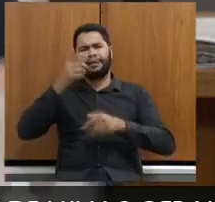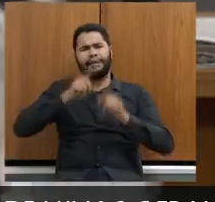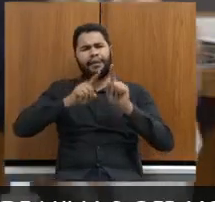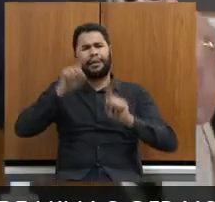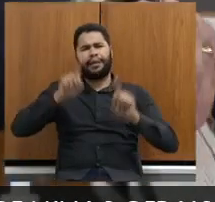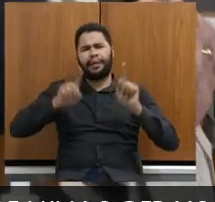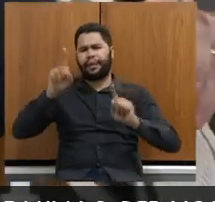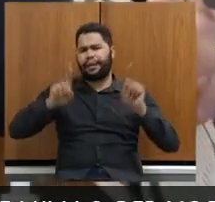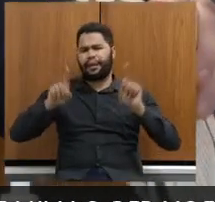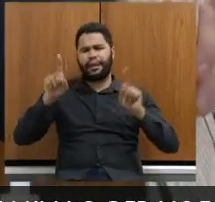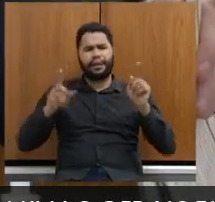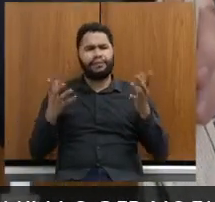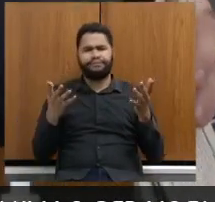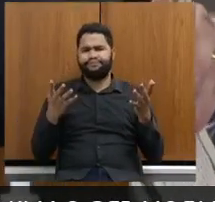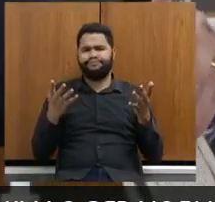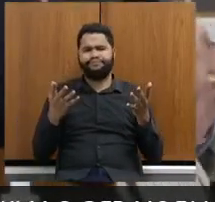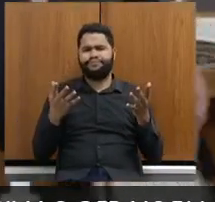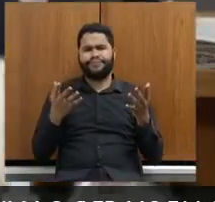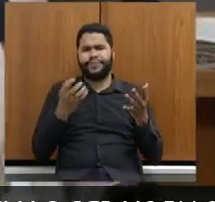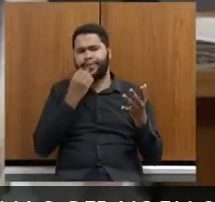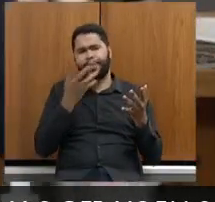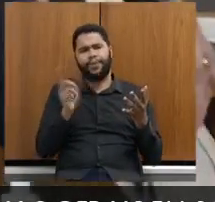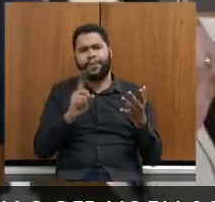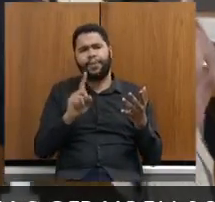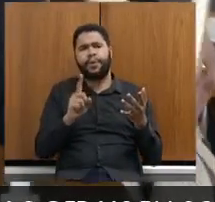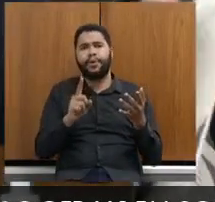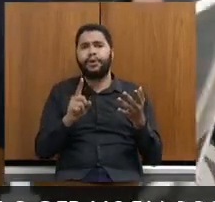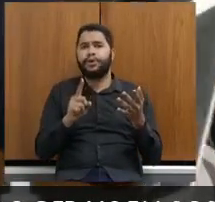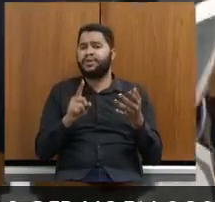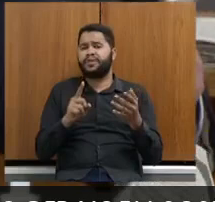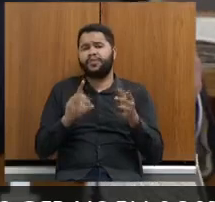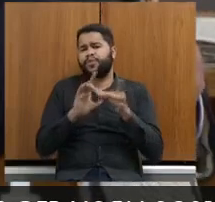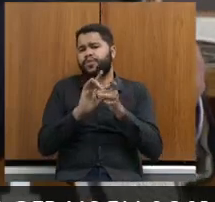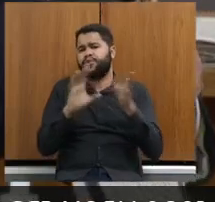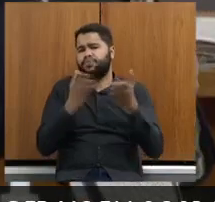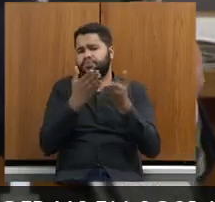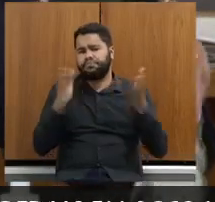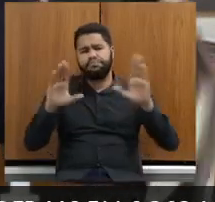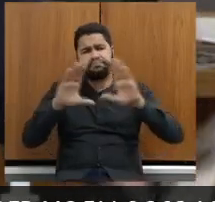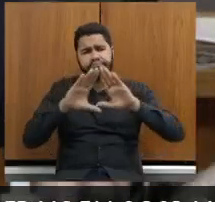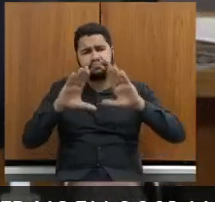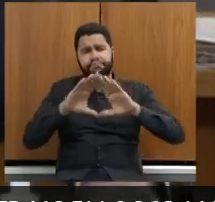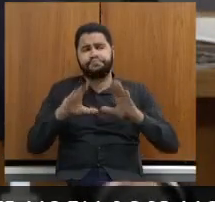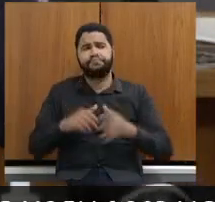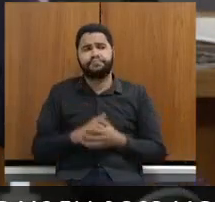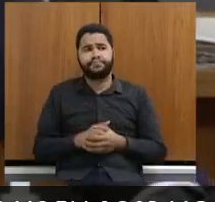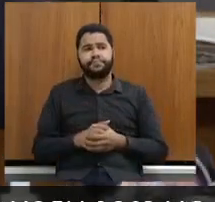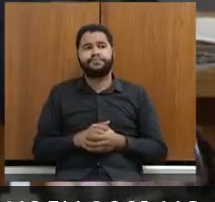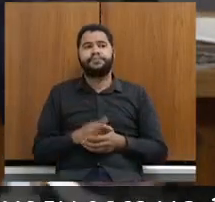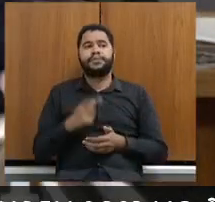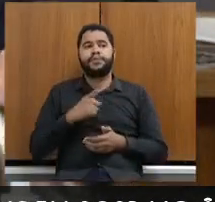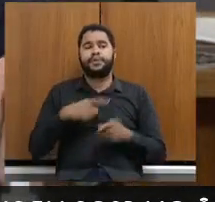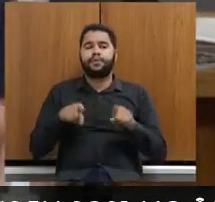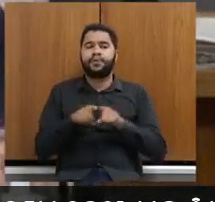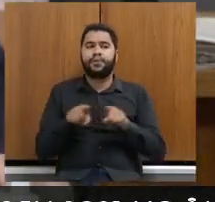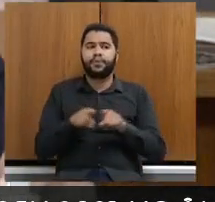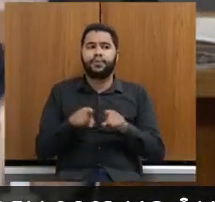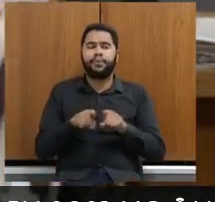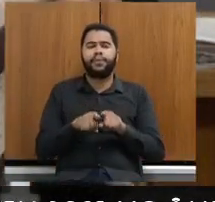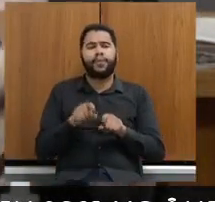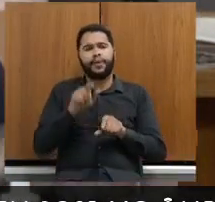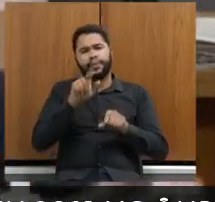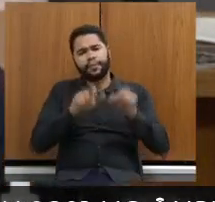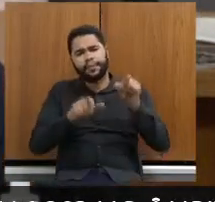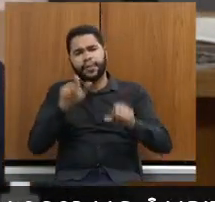estatístico no é muito produtivo e fica tudo isso à disposição de vossa excelência é a gente teve também ao vivo